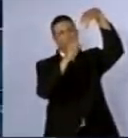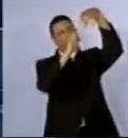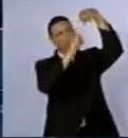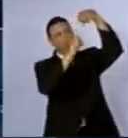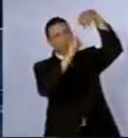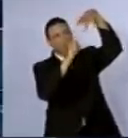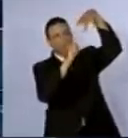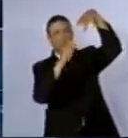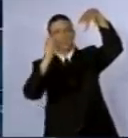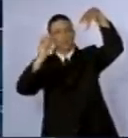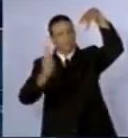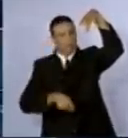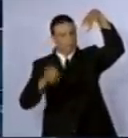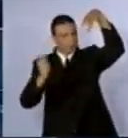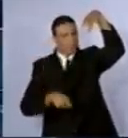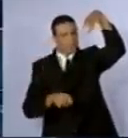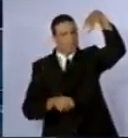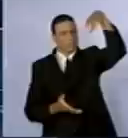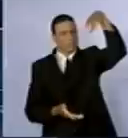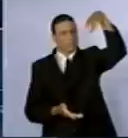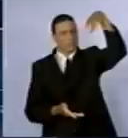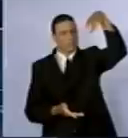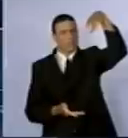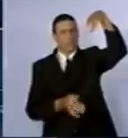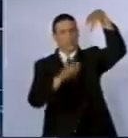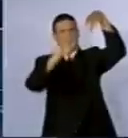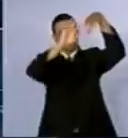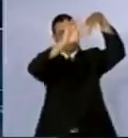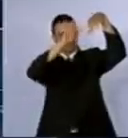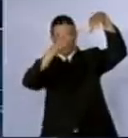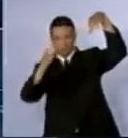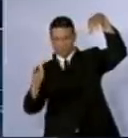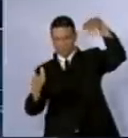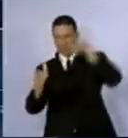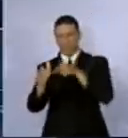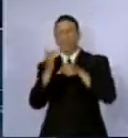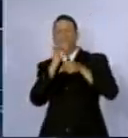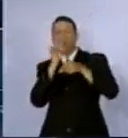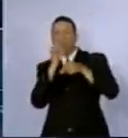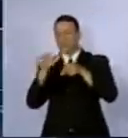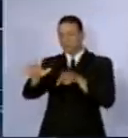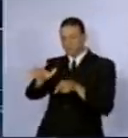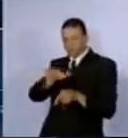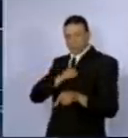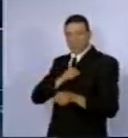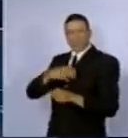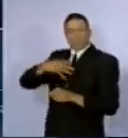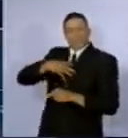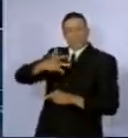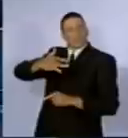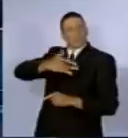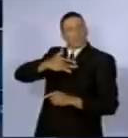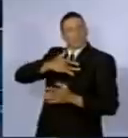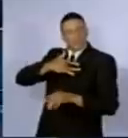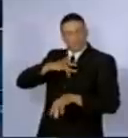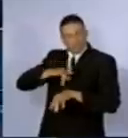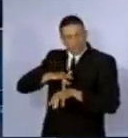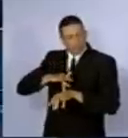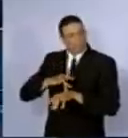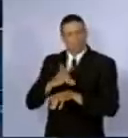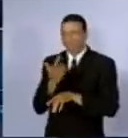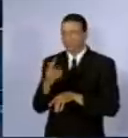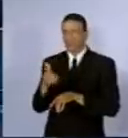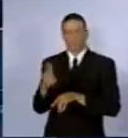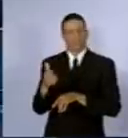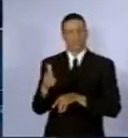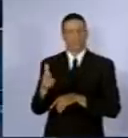acesa. And the magnetic fields, we don't e os campos eletromagnéticos nós também não sentimos. Because there have been